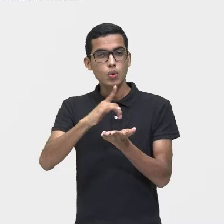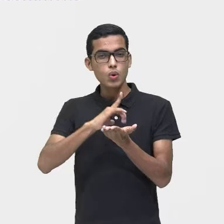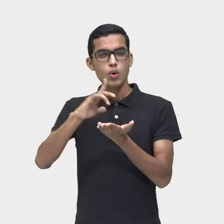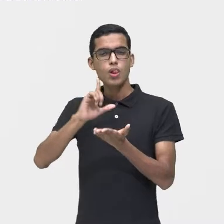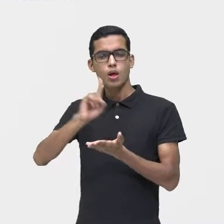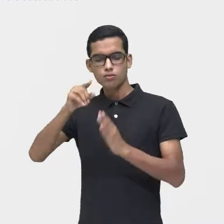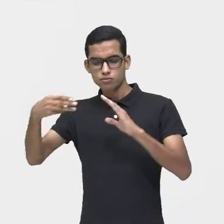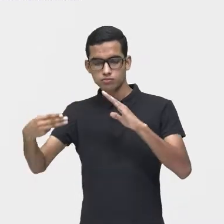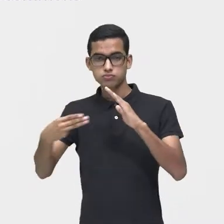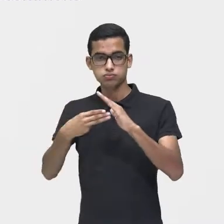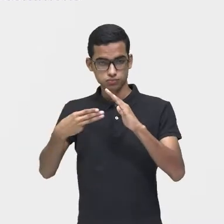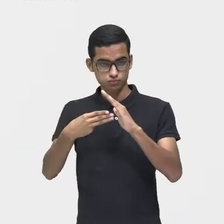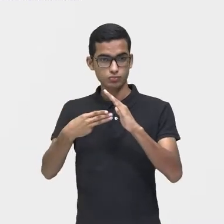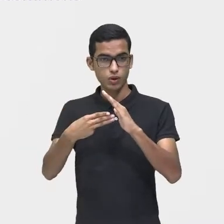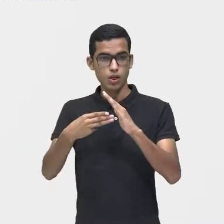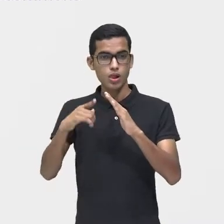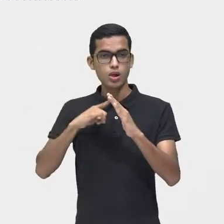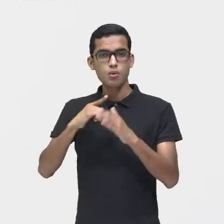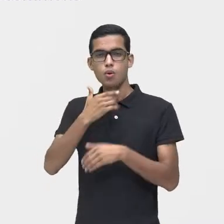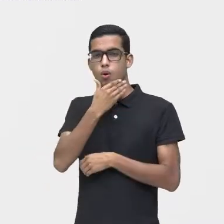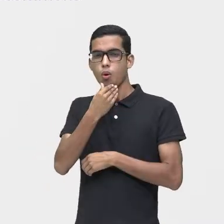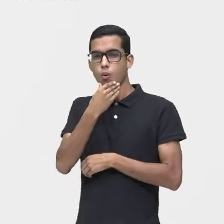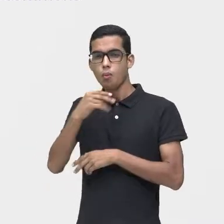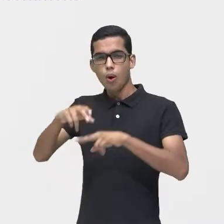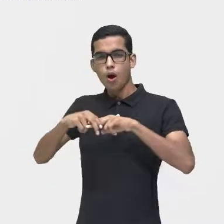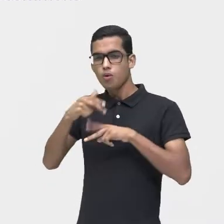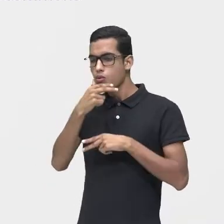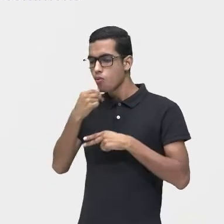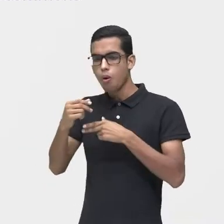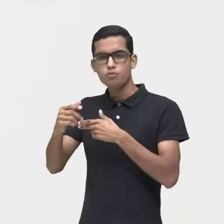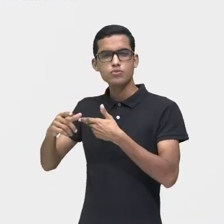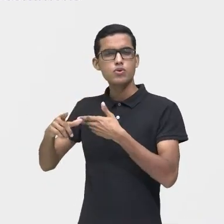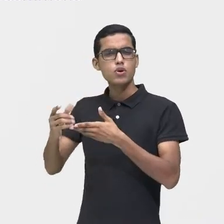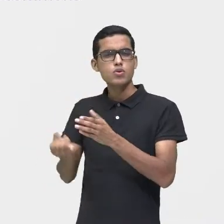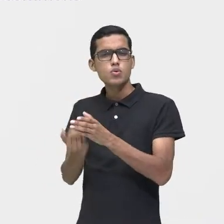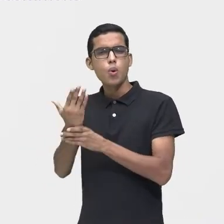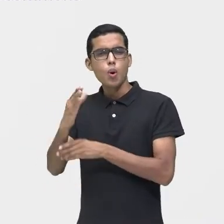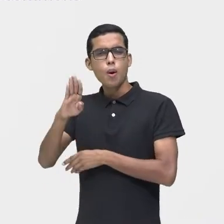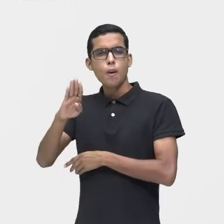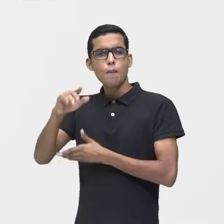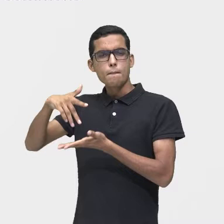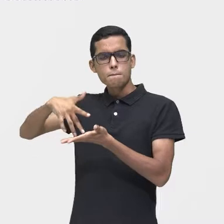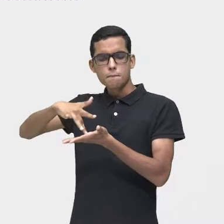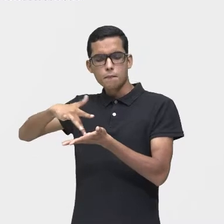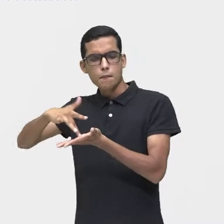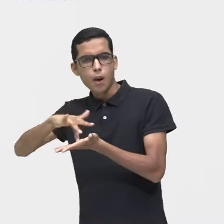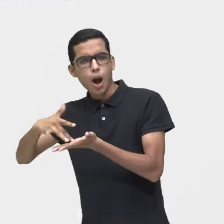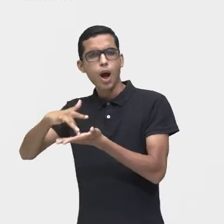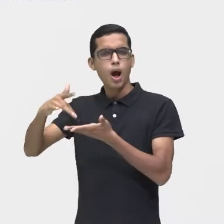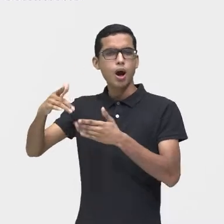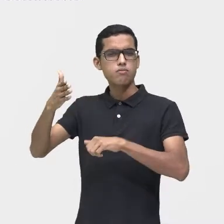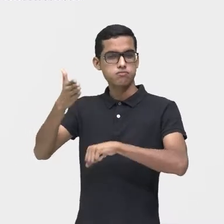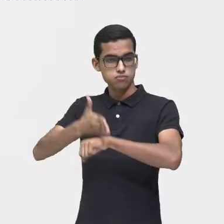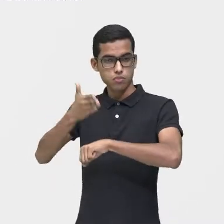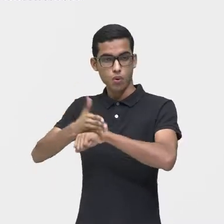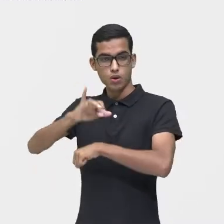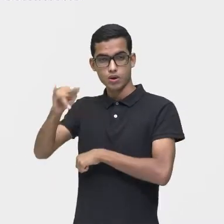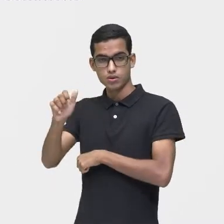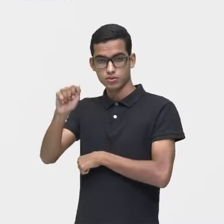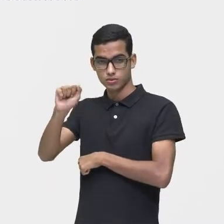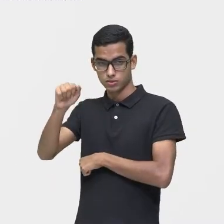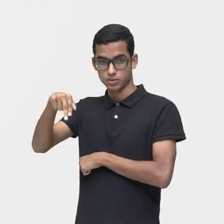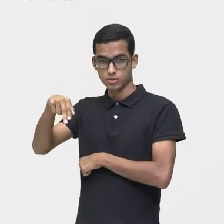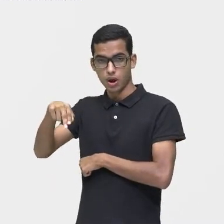moderno, Jean-Georges Noverre. A dança é a arte de mexer o corpo através de uma cadência de movimentos e